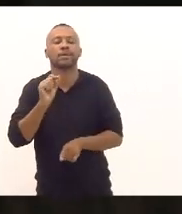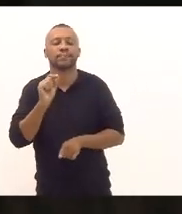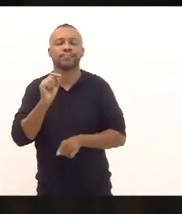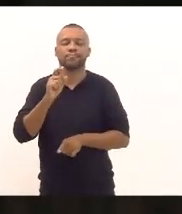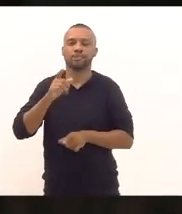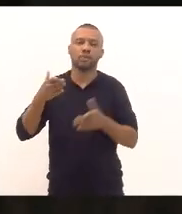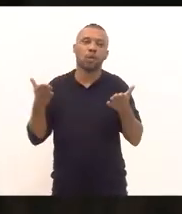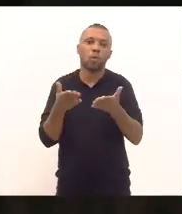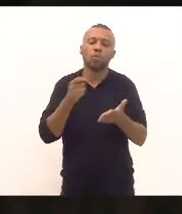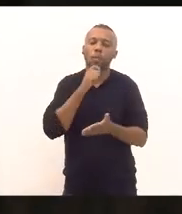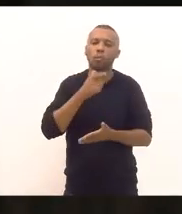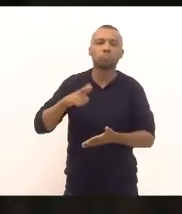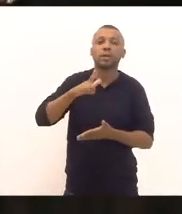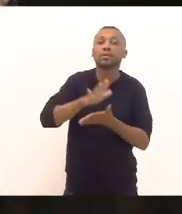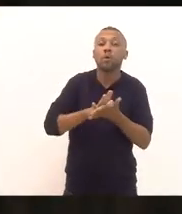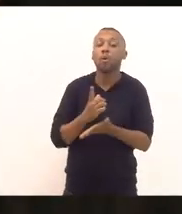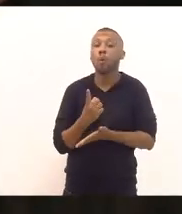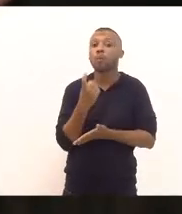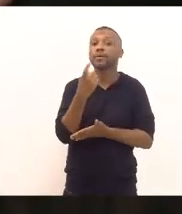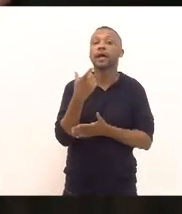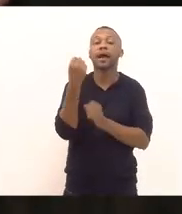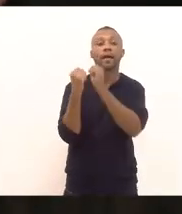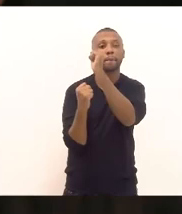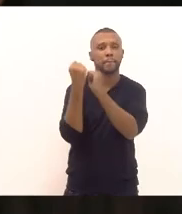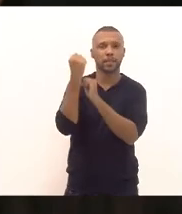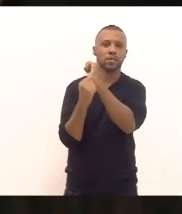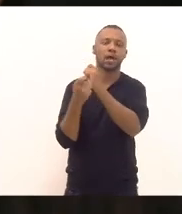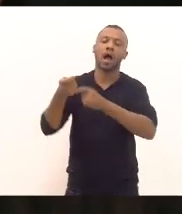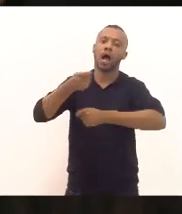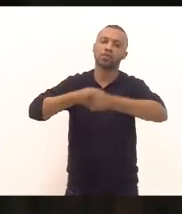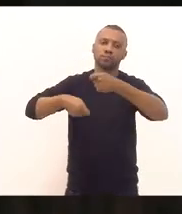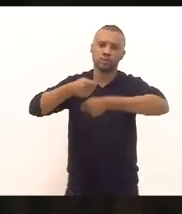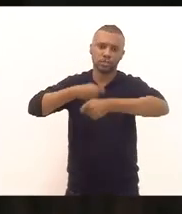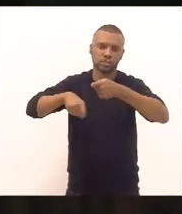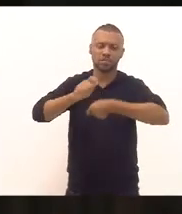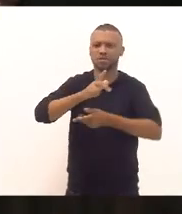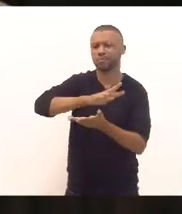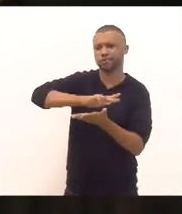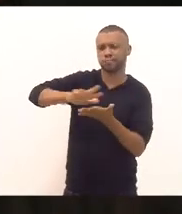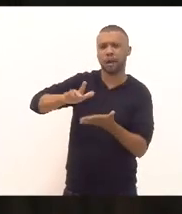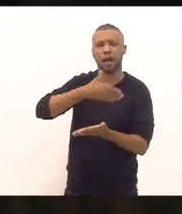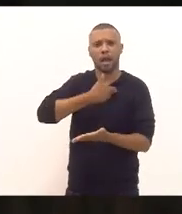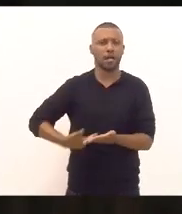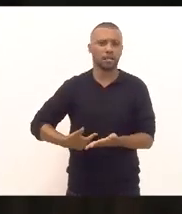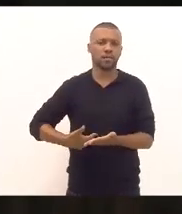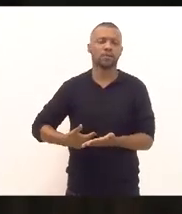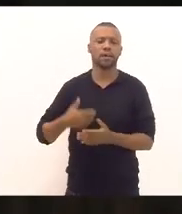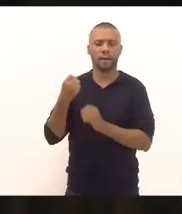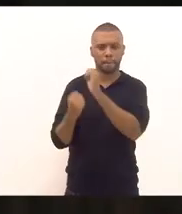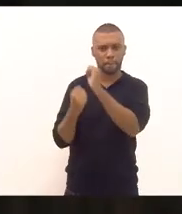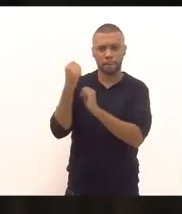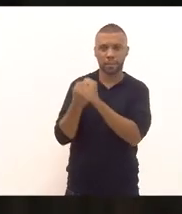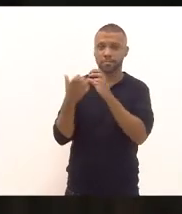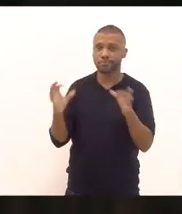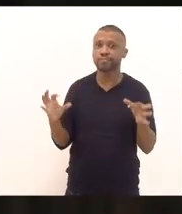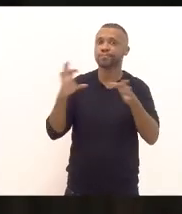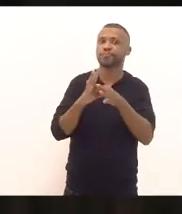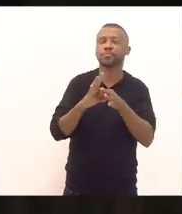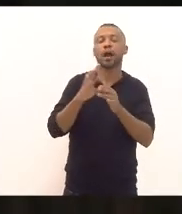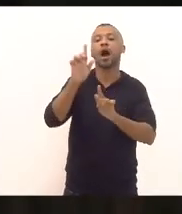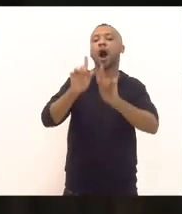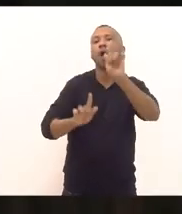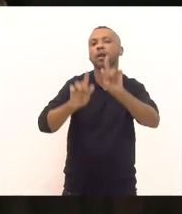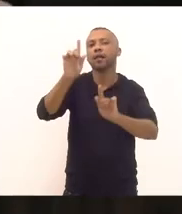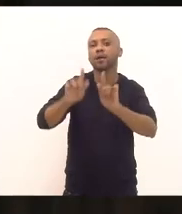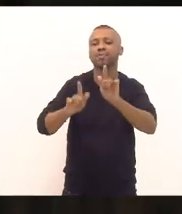Lucinha hoje não ser uma única empresa administrando são várias empresas que concorreram a ao